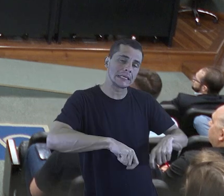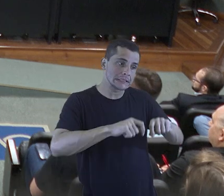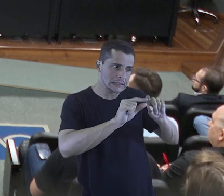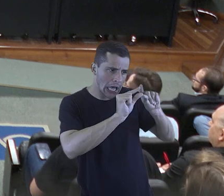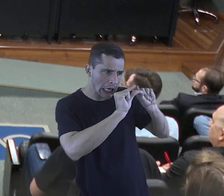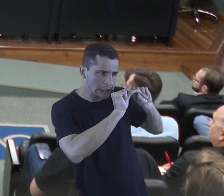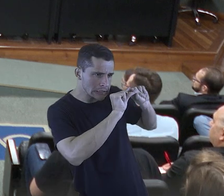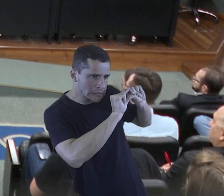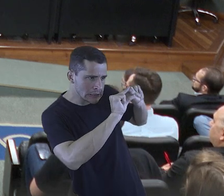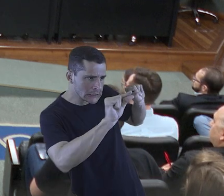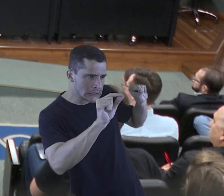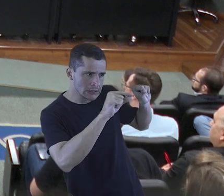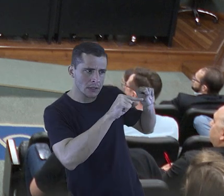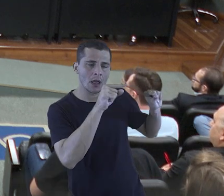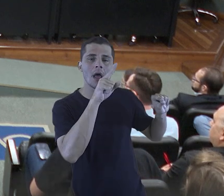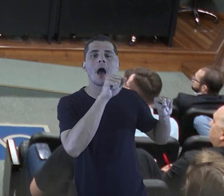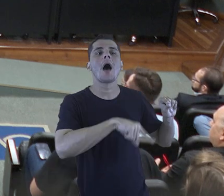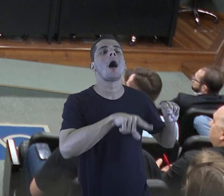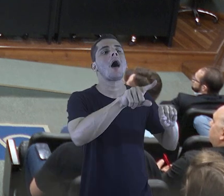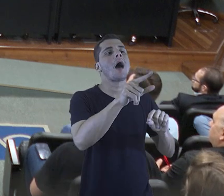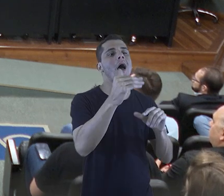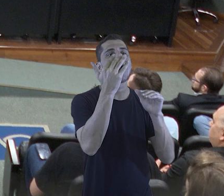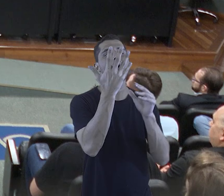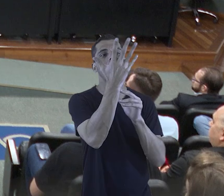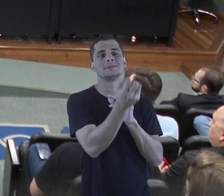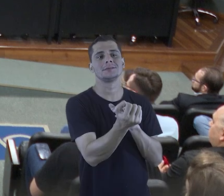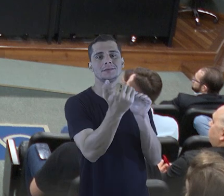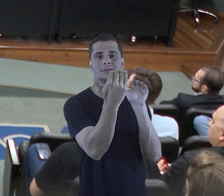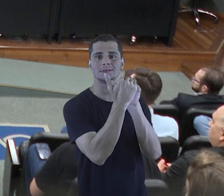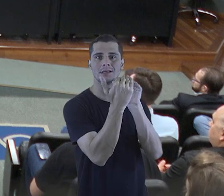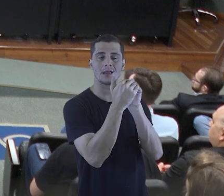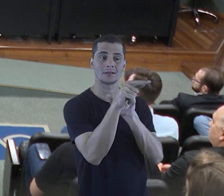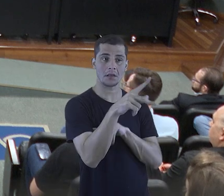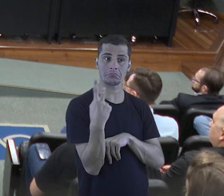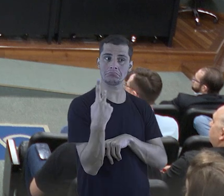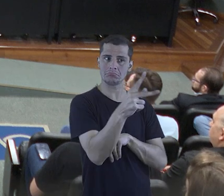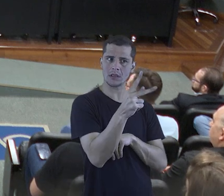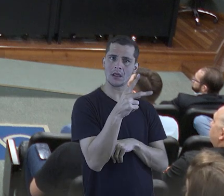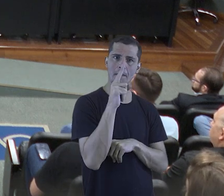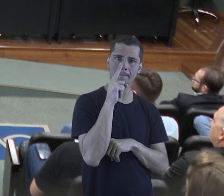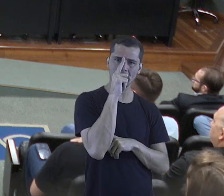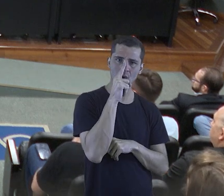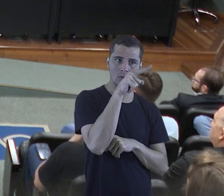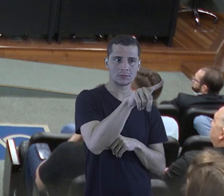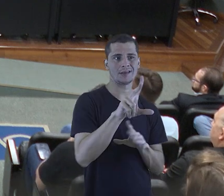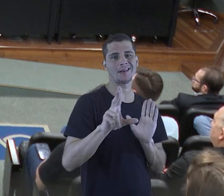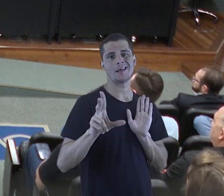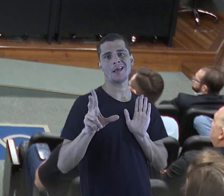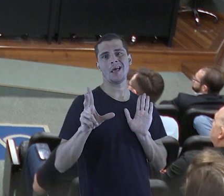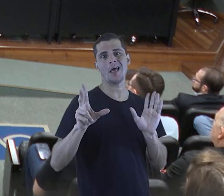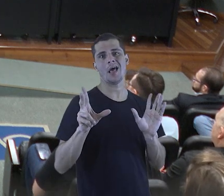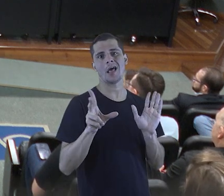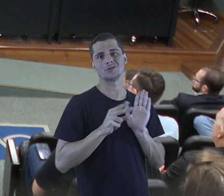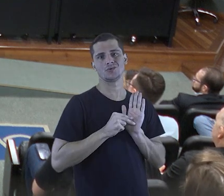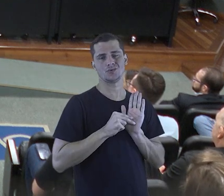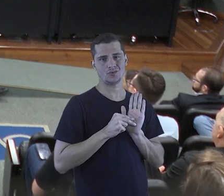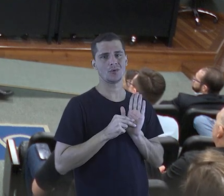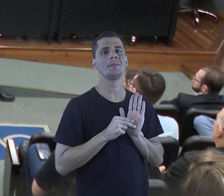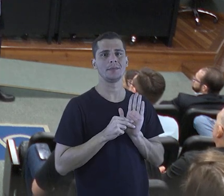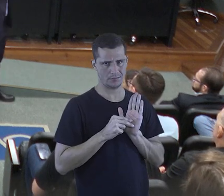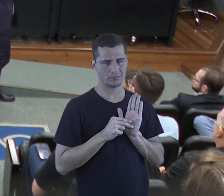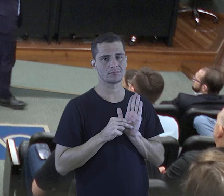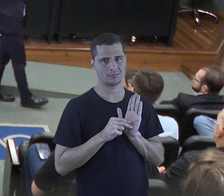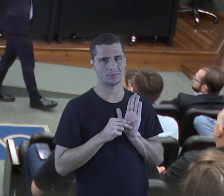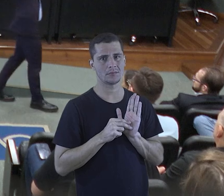o cliente assume o risco. A LGPD é uma função de risco. Se não colocar na cláusula e o cara assinala no final o contrato